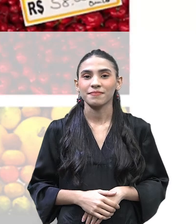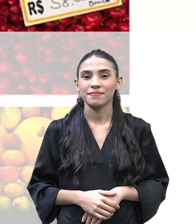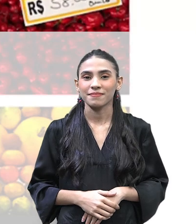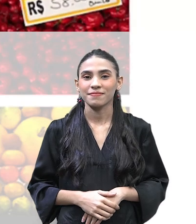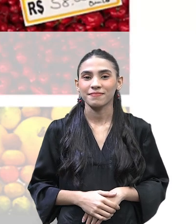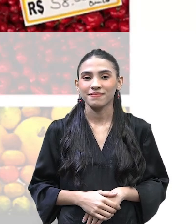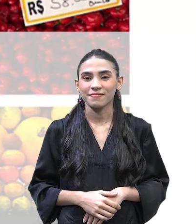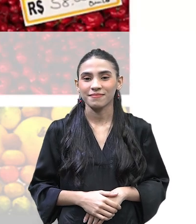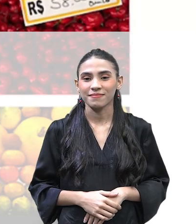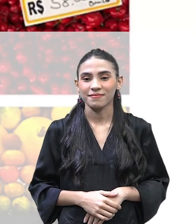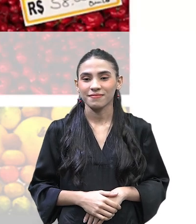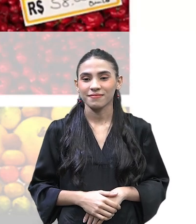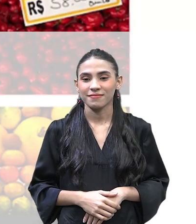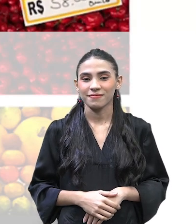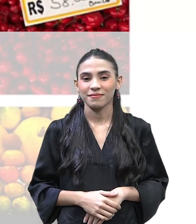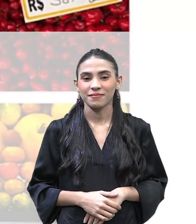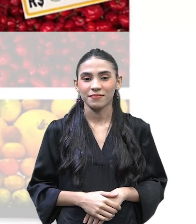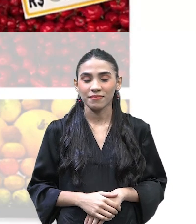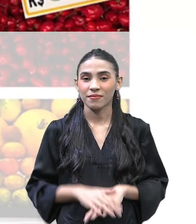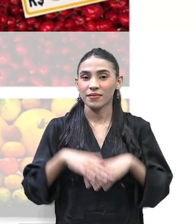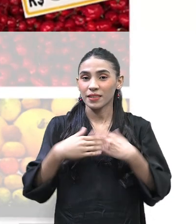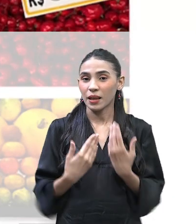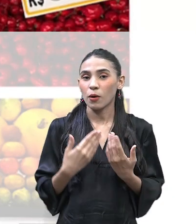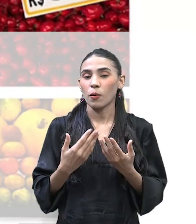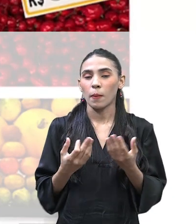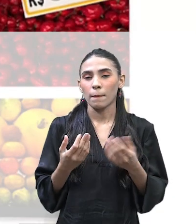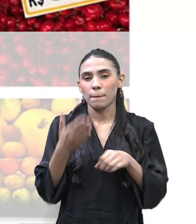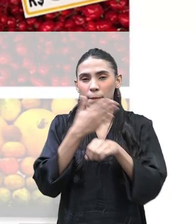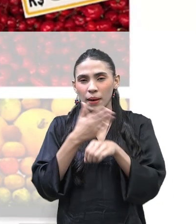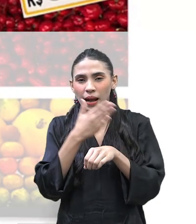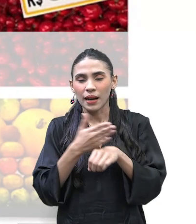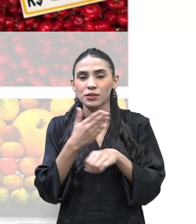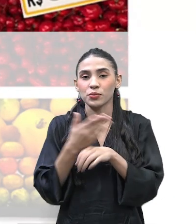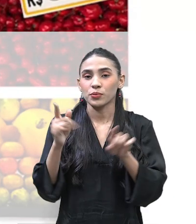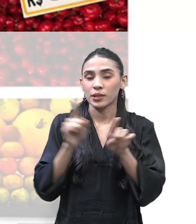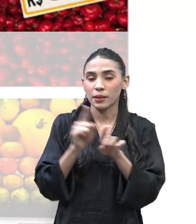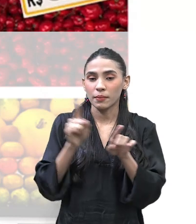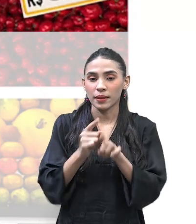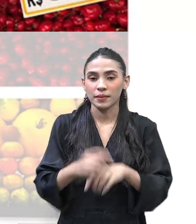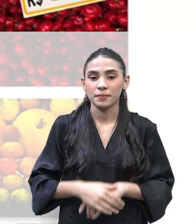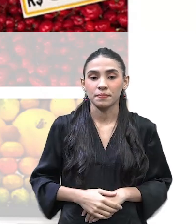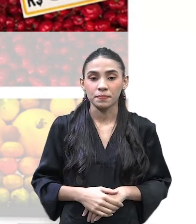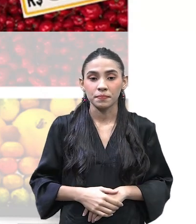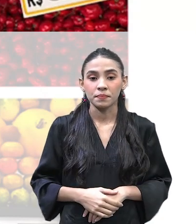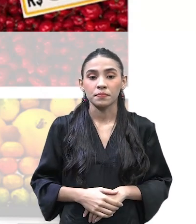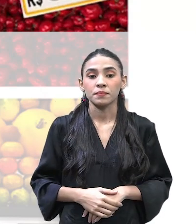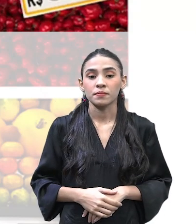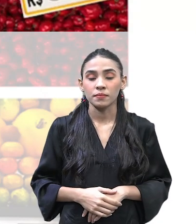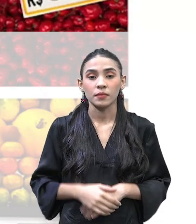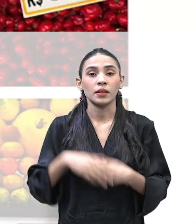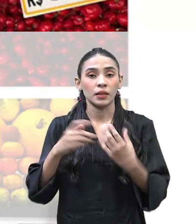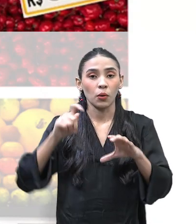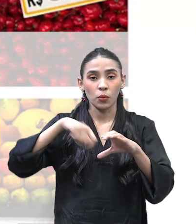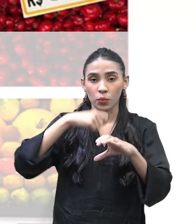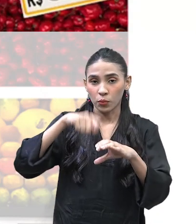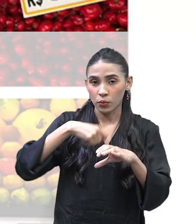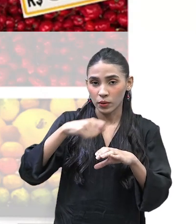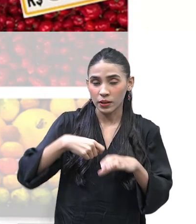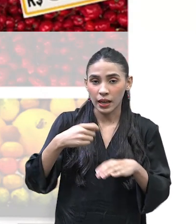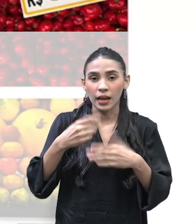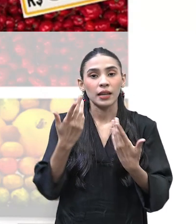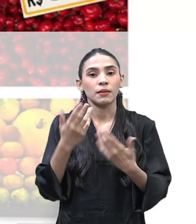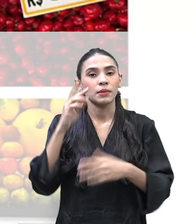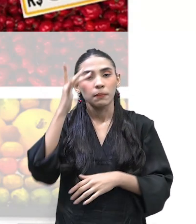né? Tudo de um jeito bem prático. Deixamos o malabarismo culinário para os